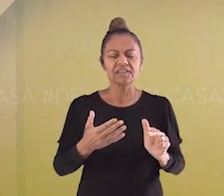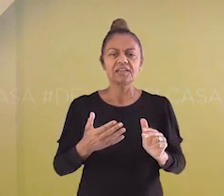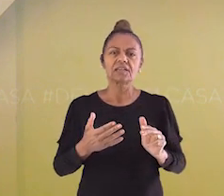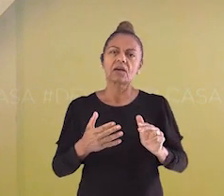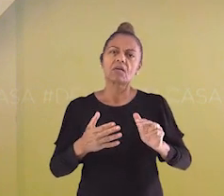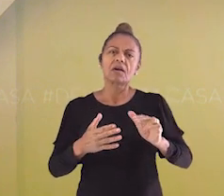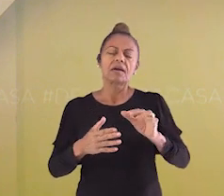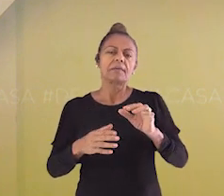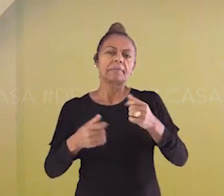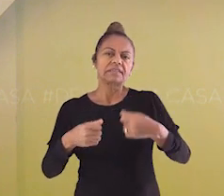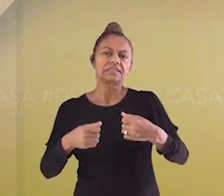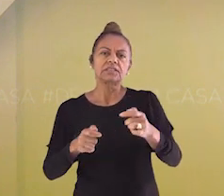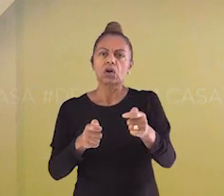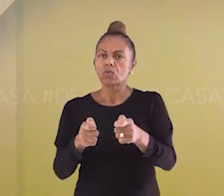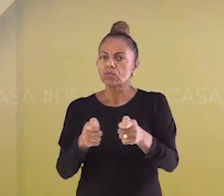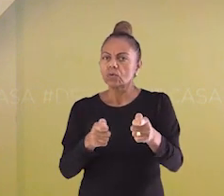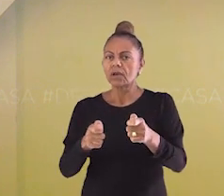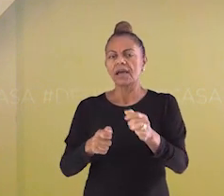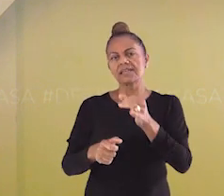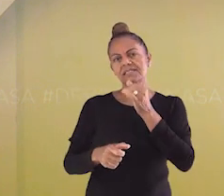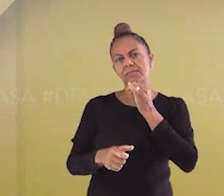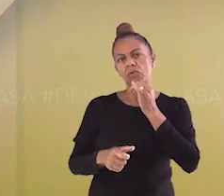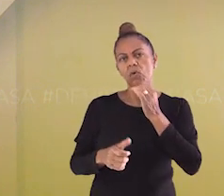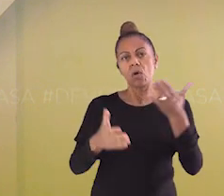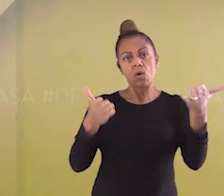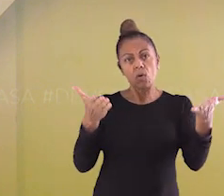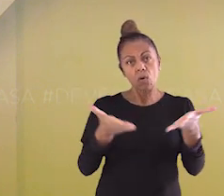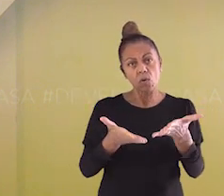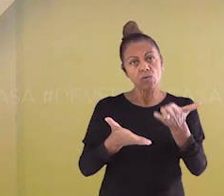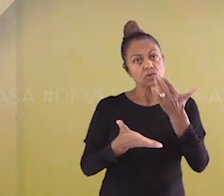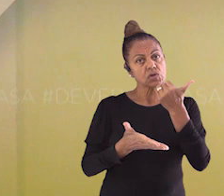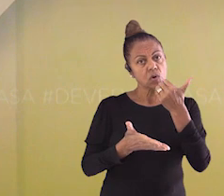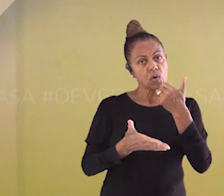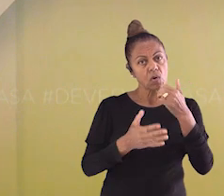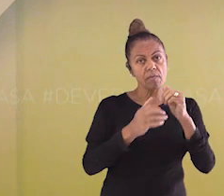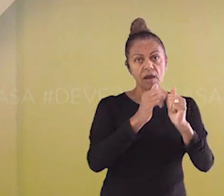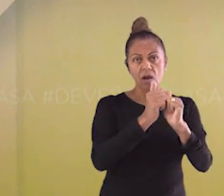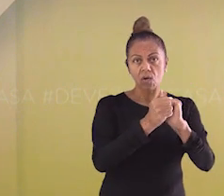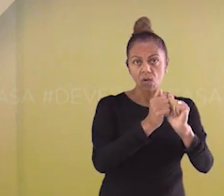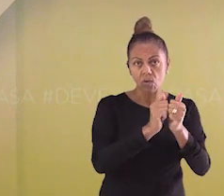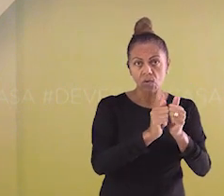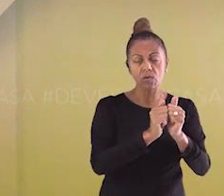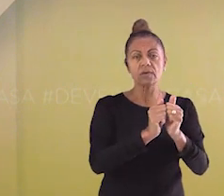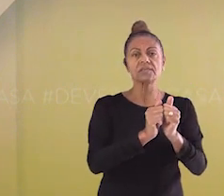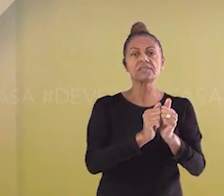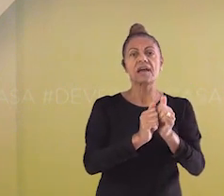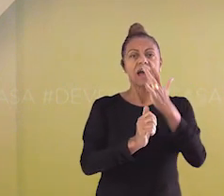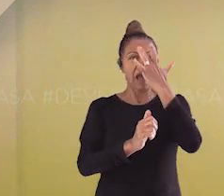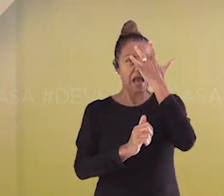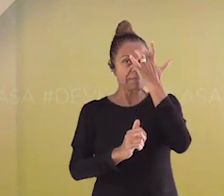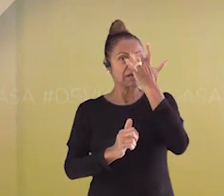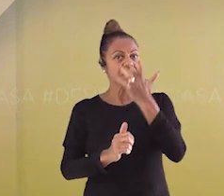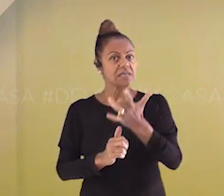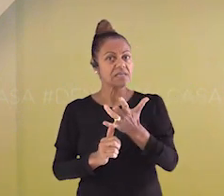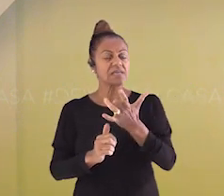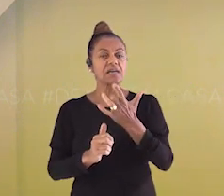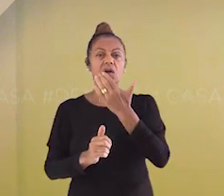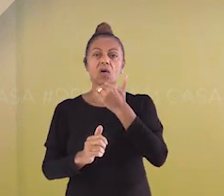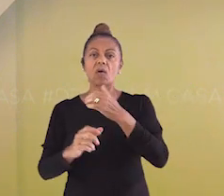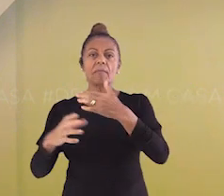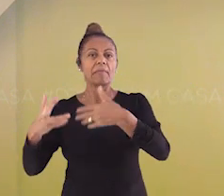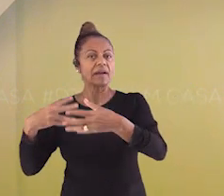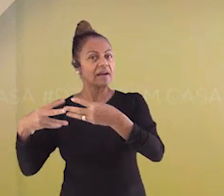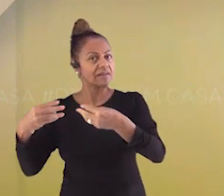revezar. Hoje eu como carboidrato do macarrão, amanhã do arroz. Hoje eu como as proteínas do ovo, amanhã do